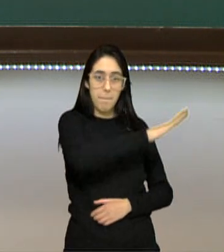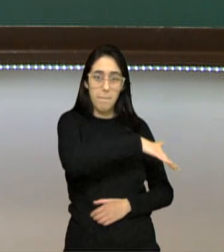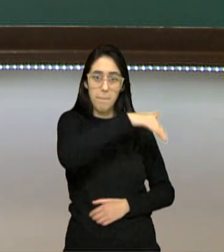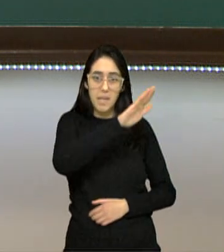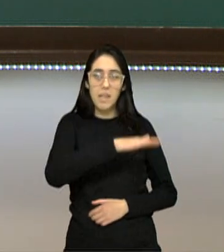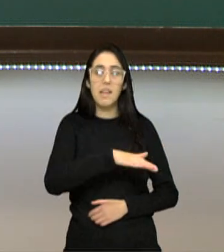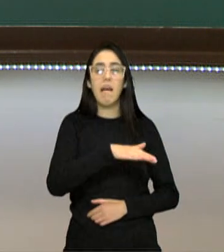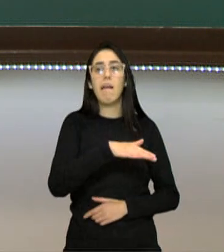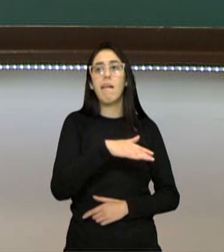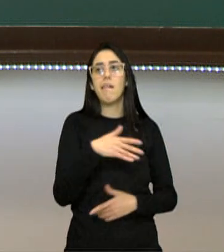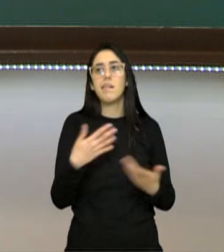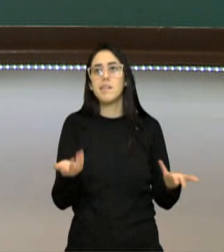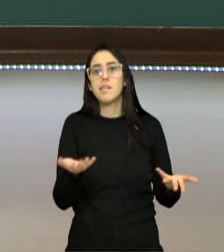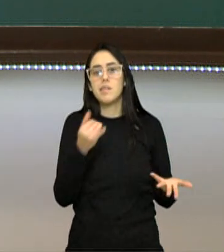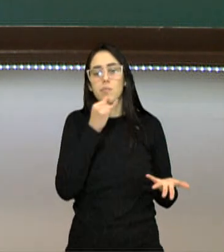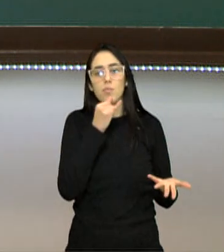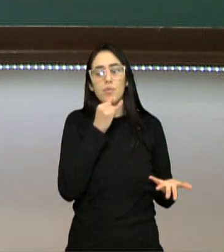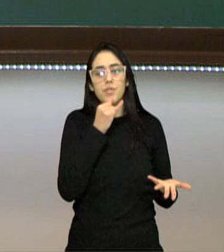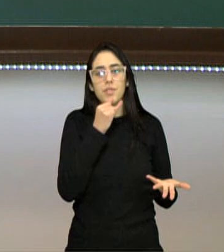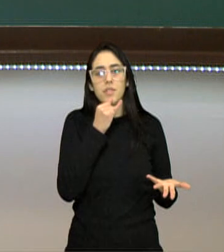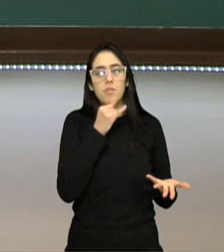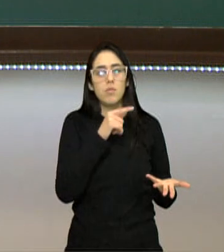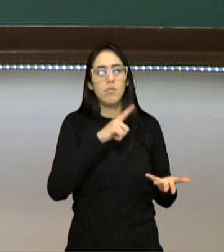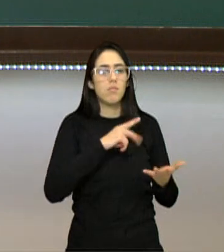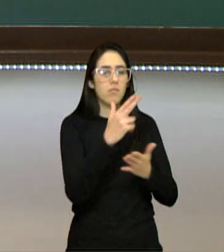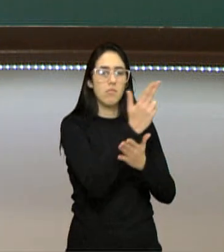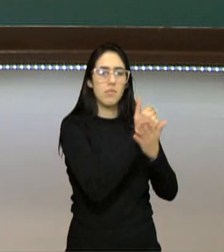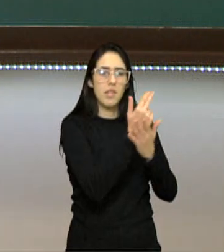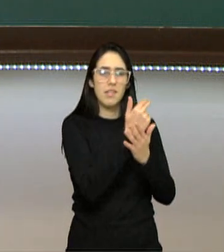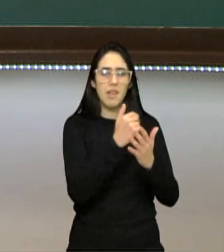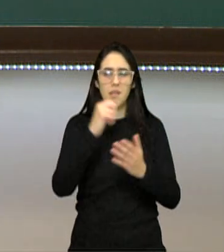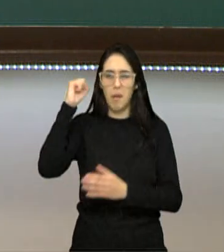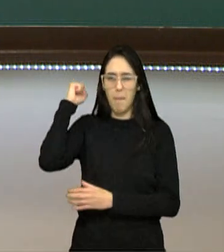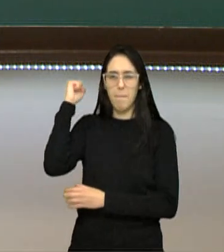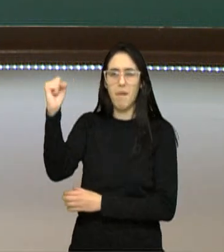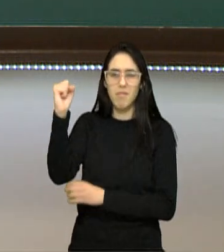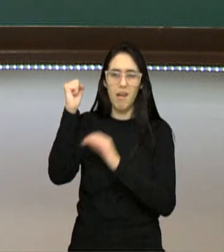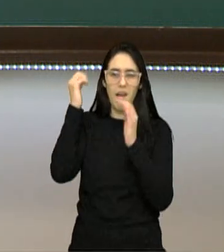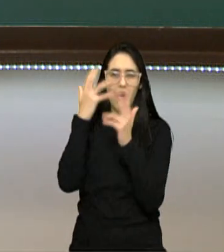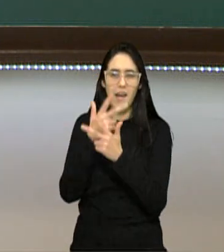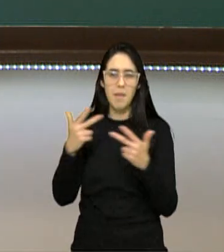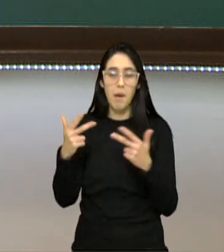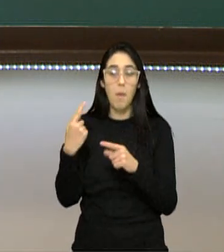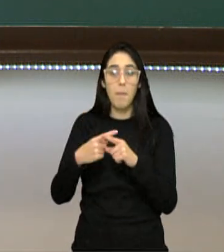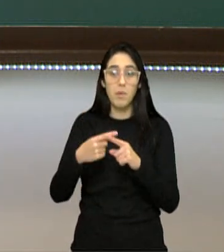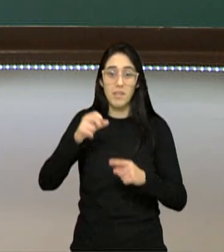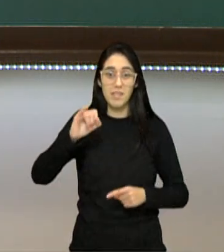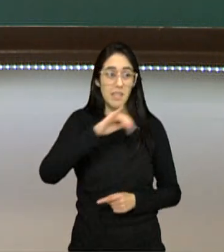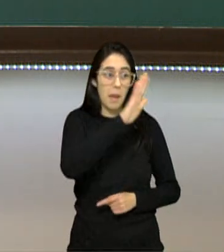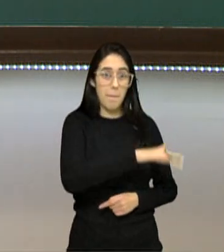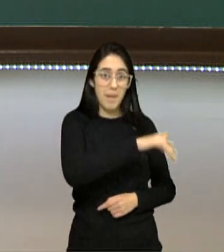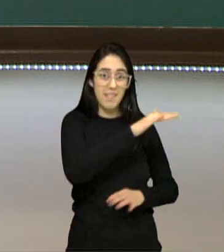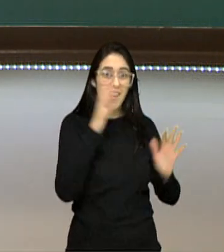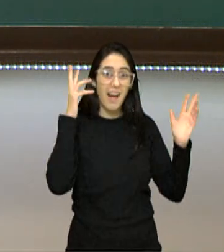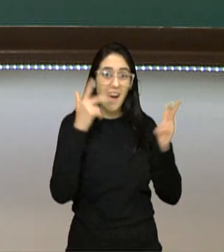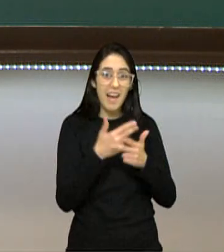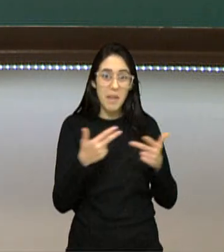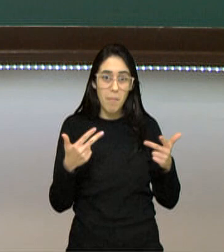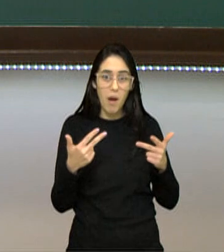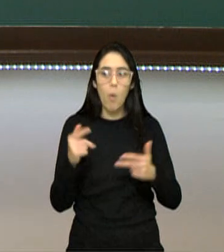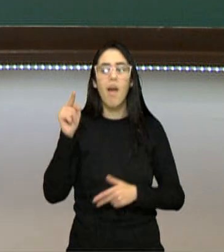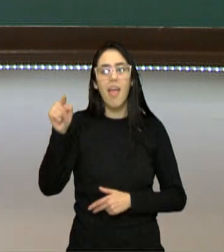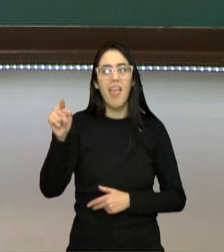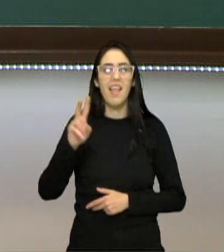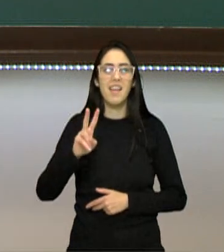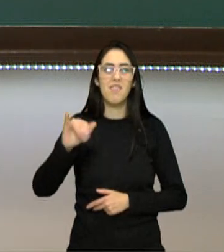por exemplo, caçadas de animais, porque ele acreditava que pintar o animal numa parede o